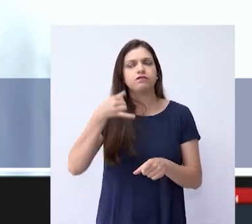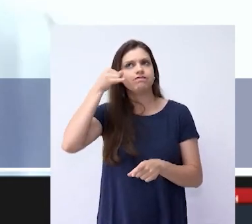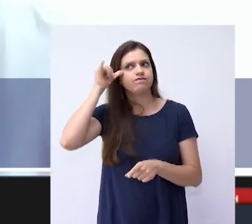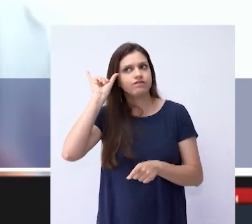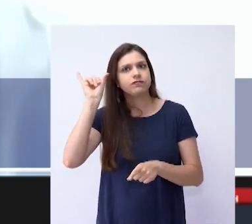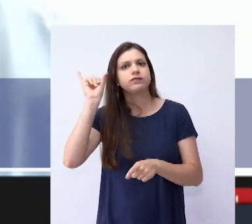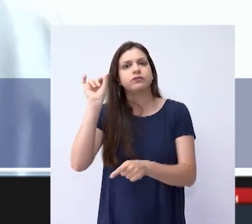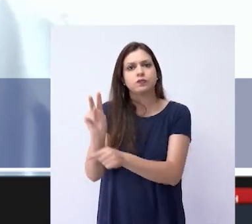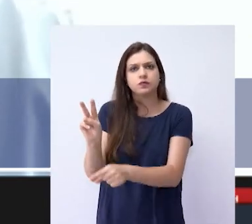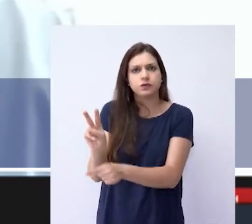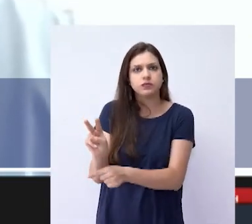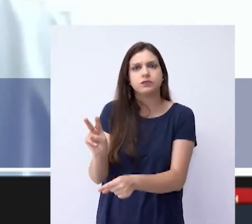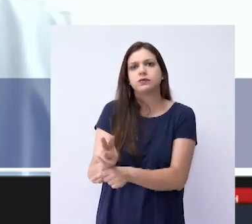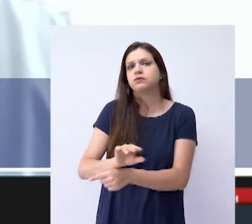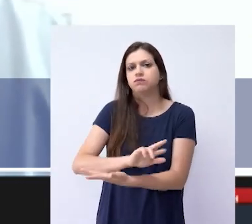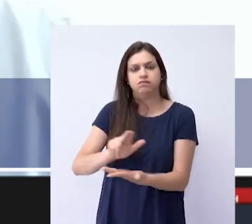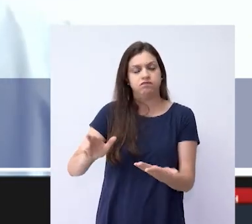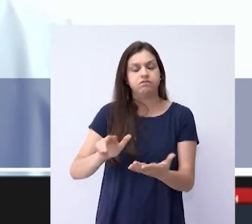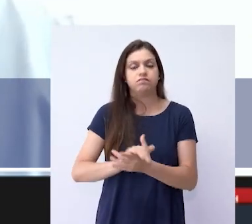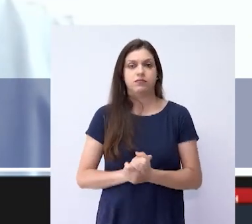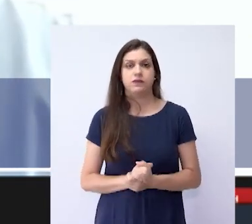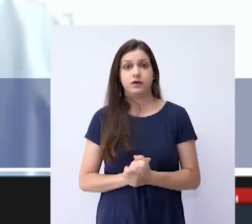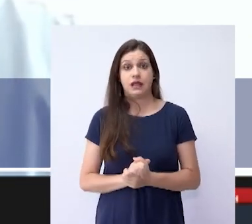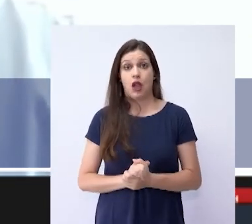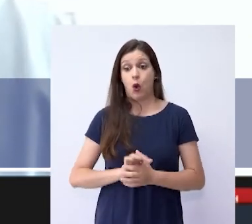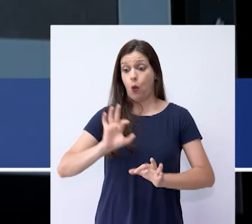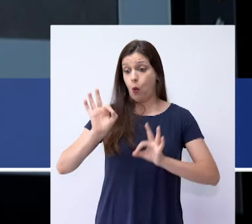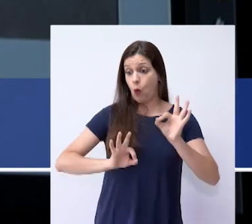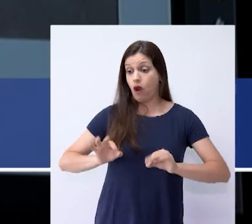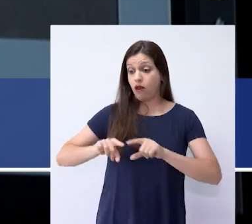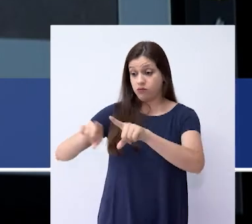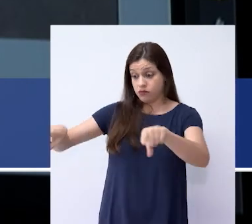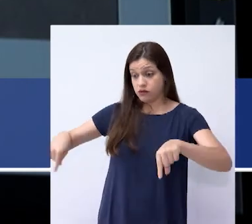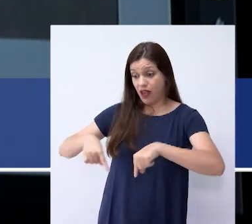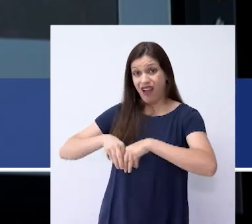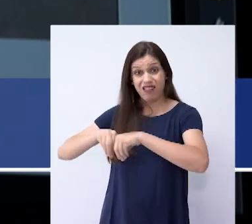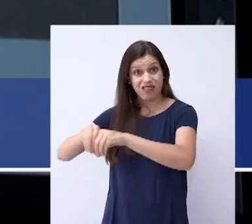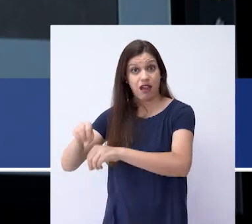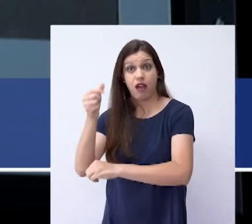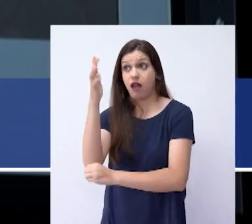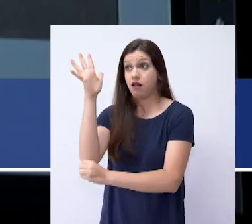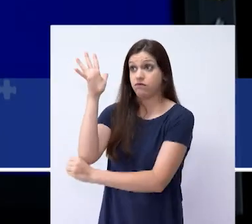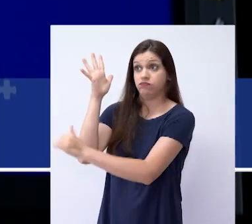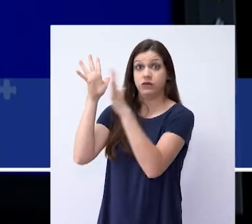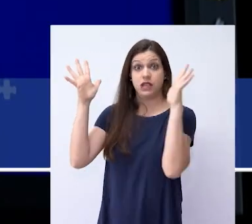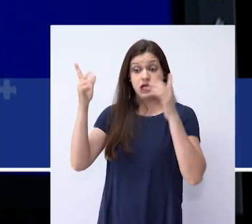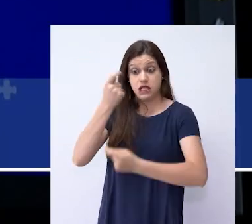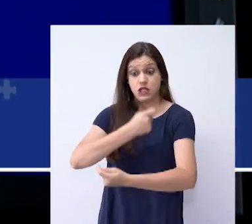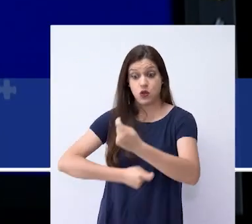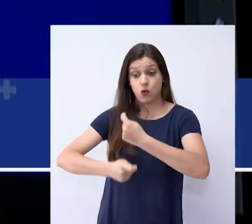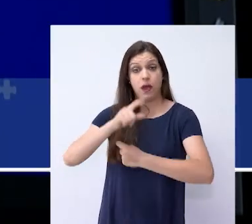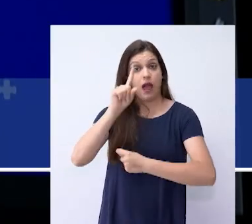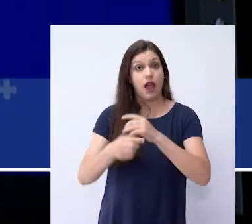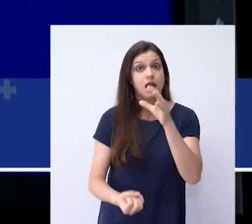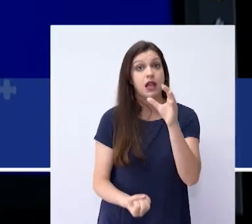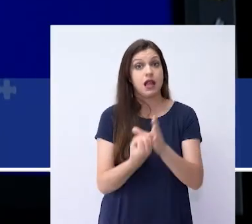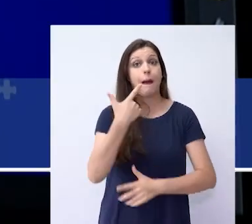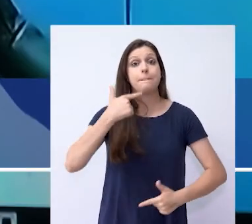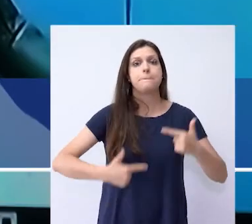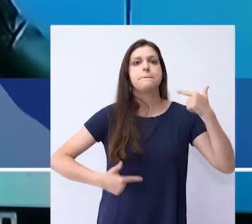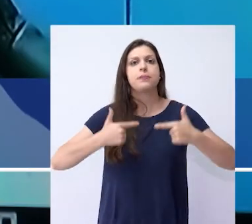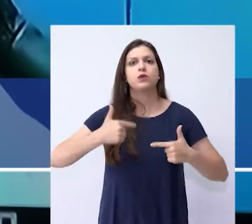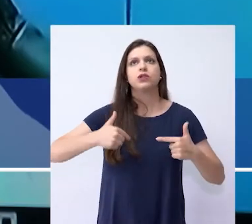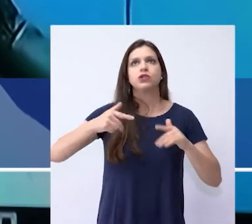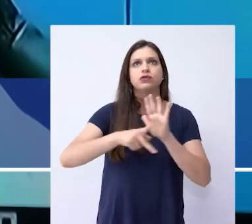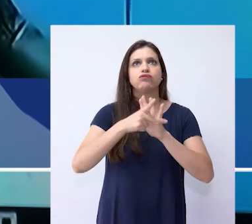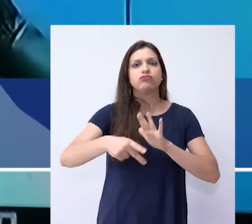coisa a agropecuária e da mesma forma a pecuária. O zoneamento ecológico-econômico é uma criação da Política Nacional do